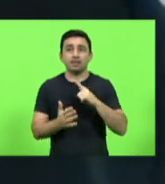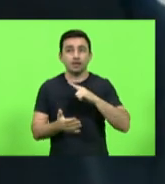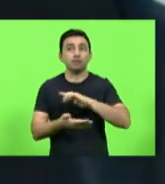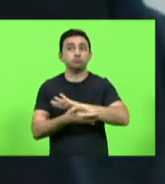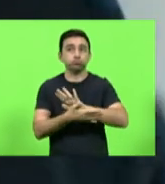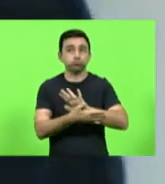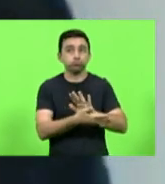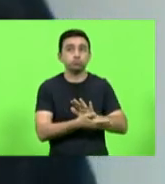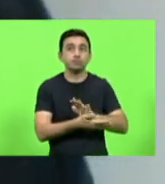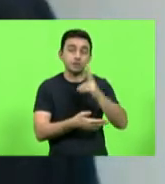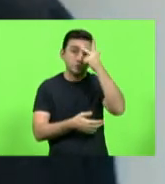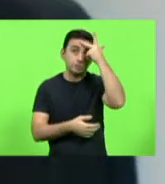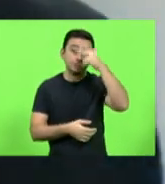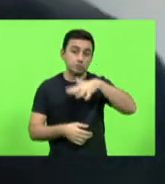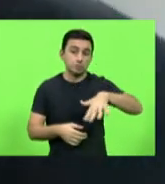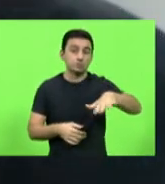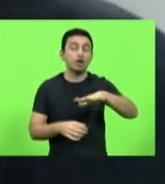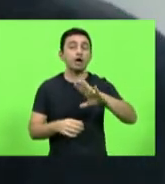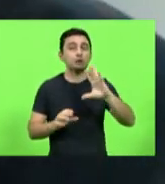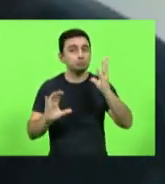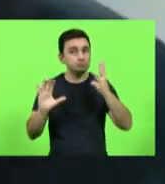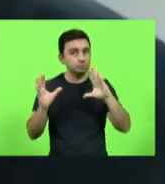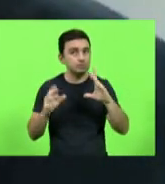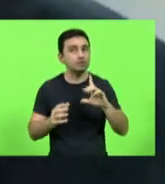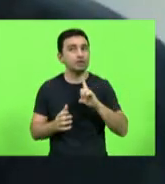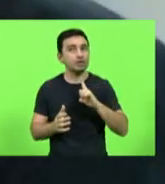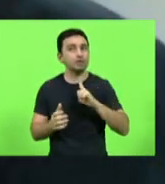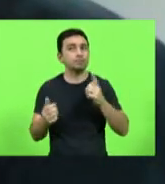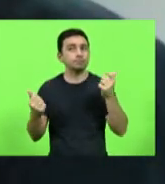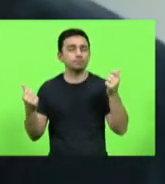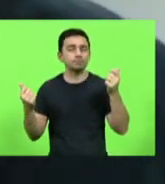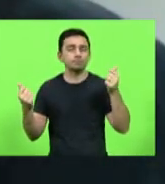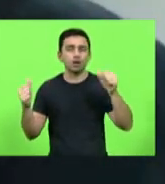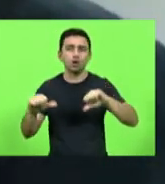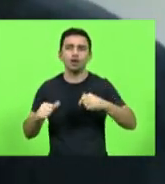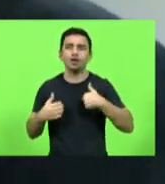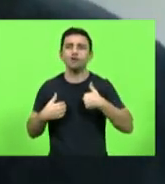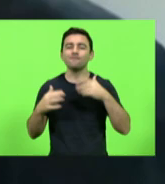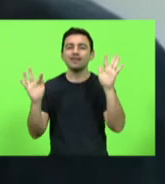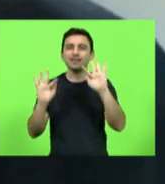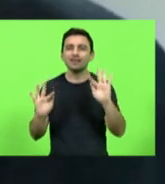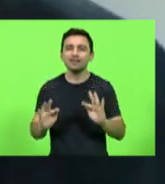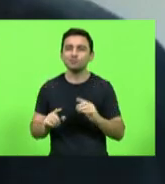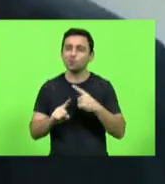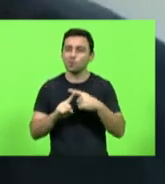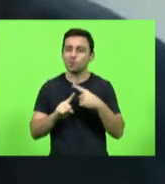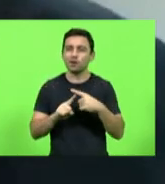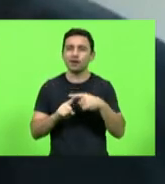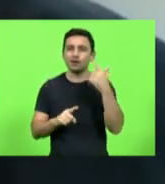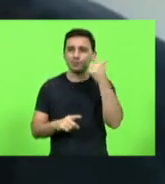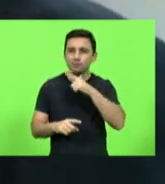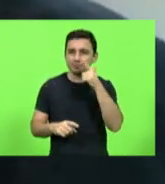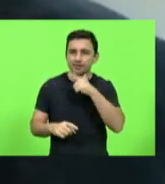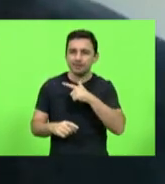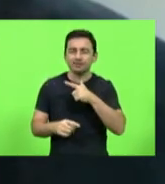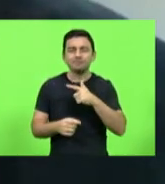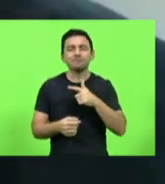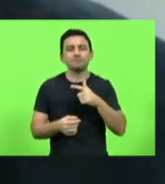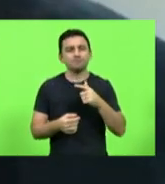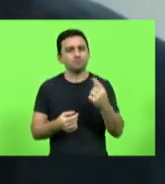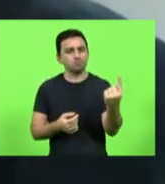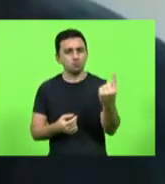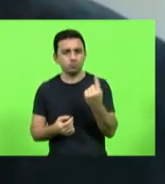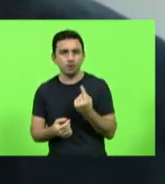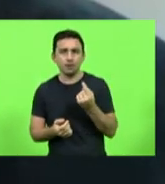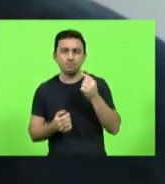povo nesse processo. Então, nós saímos daqui, Vieira, muito feliz de dizer aos nossos colegas que nós estamos recebendo uma mão forte da psicologia e